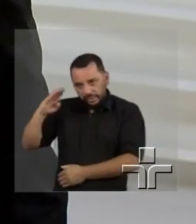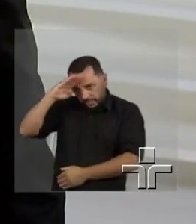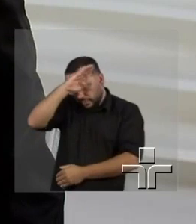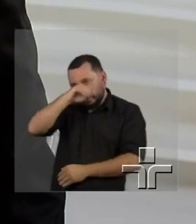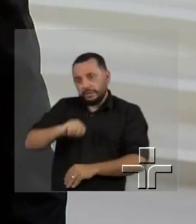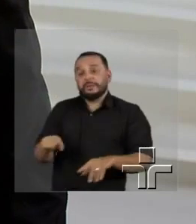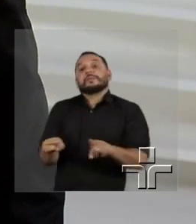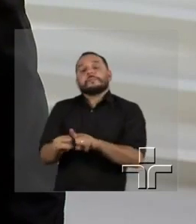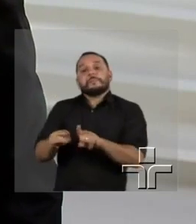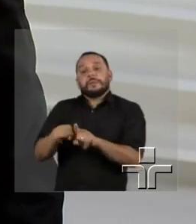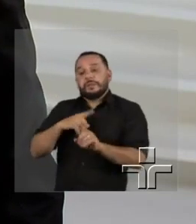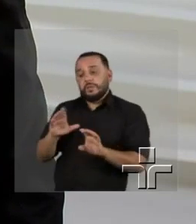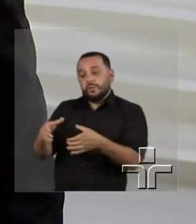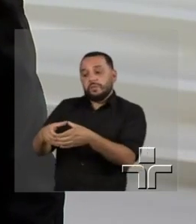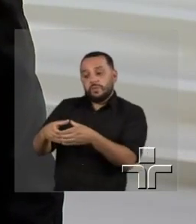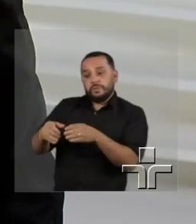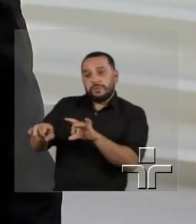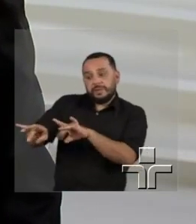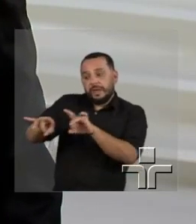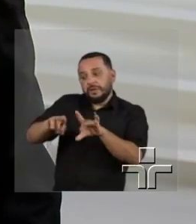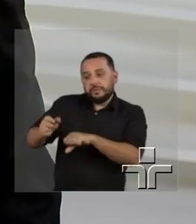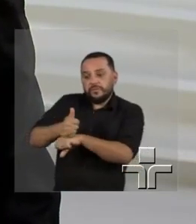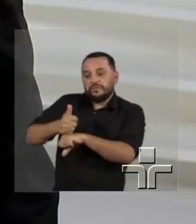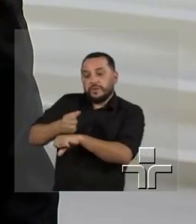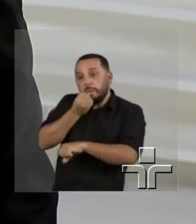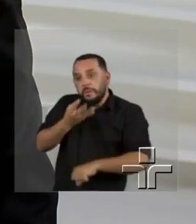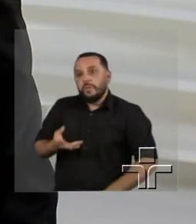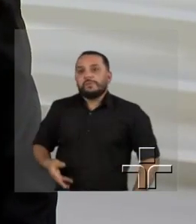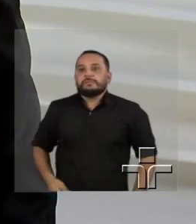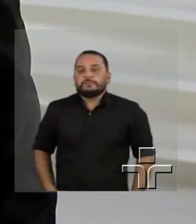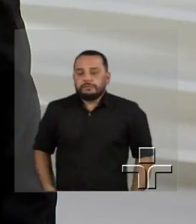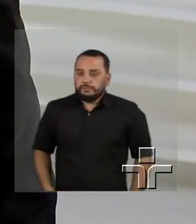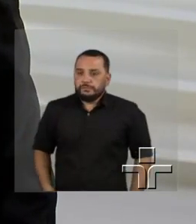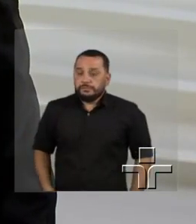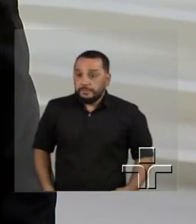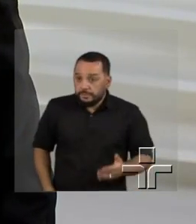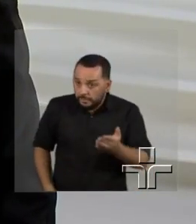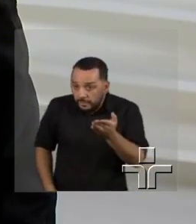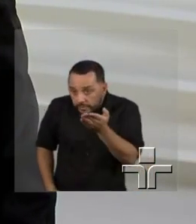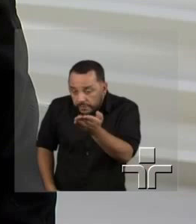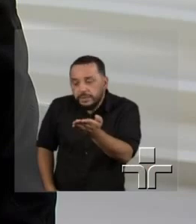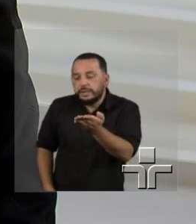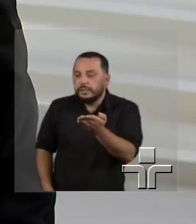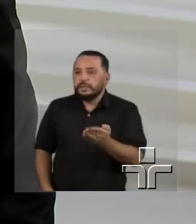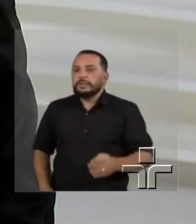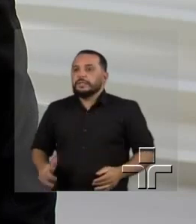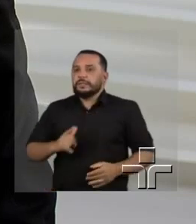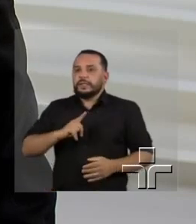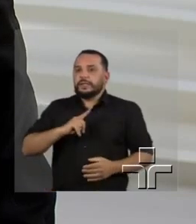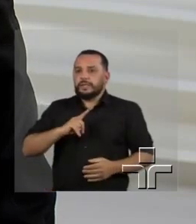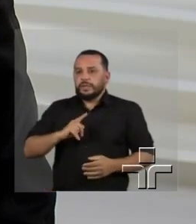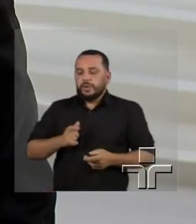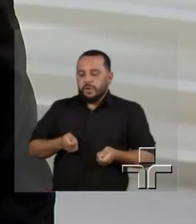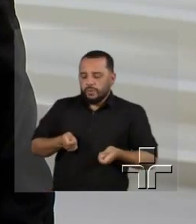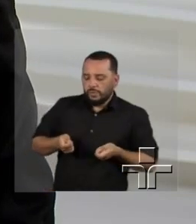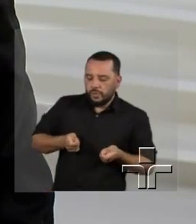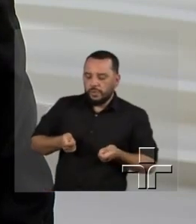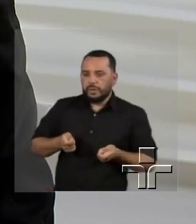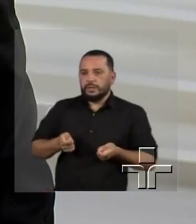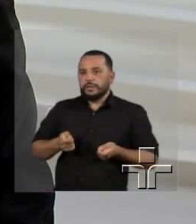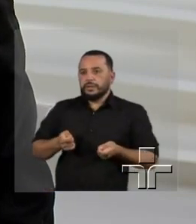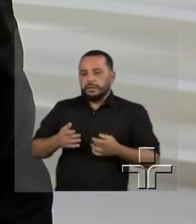aí para os próximos governos? Está apenas 6 meses, né? O presidente deveria protagonizar um pouco menos, deixar o país andar mais, deixar os